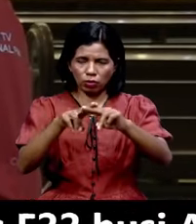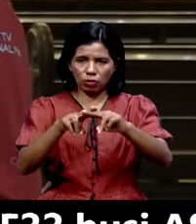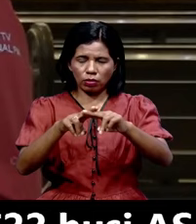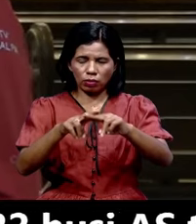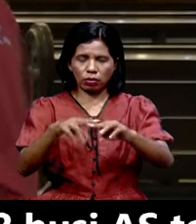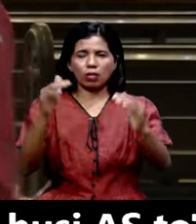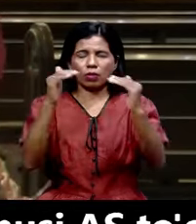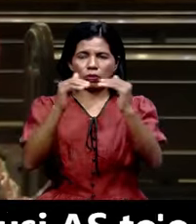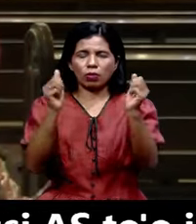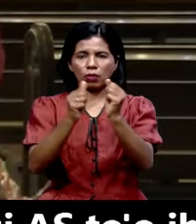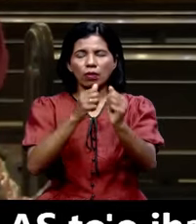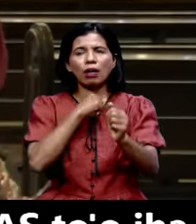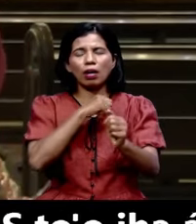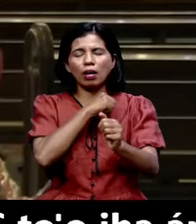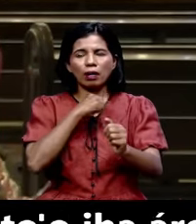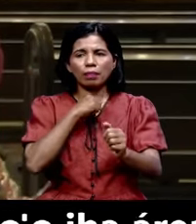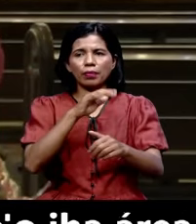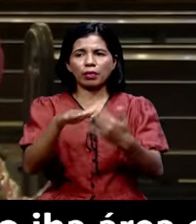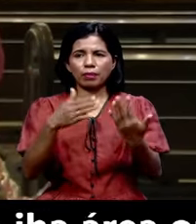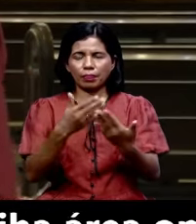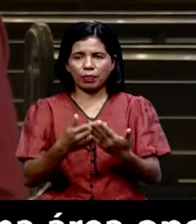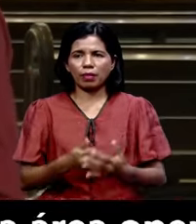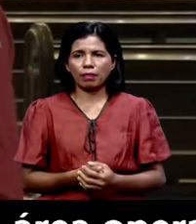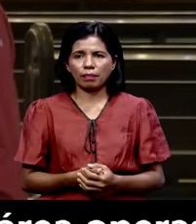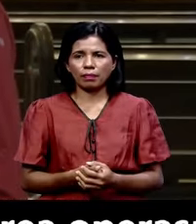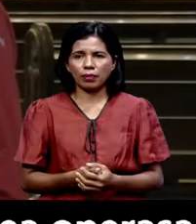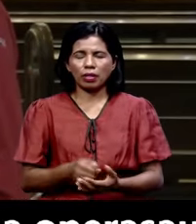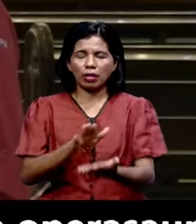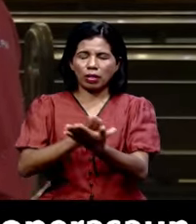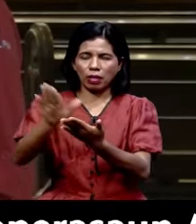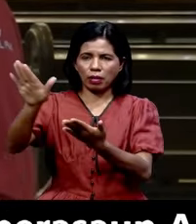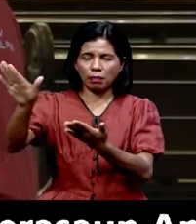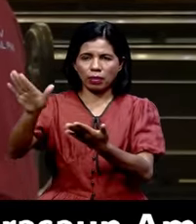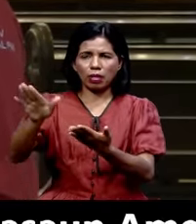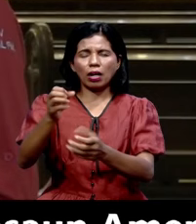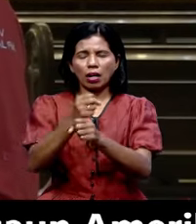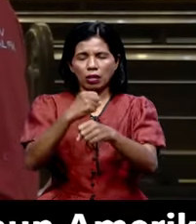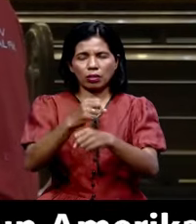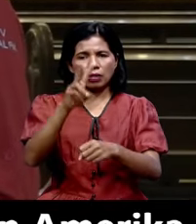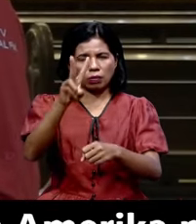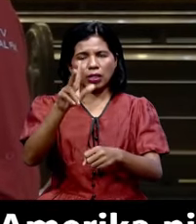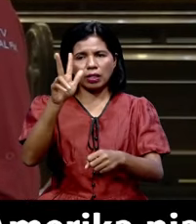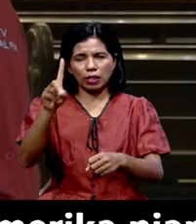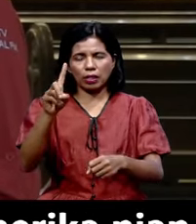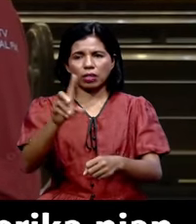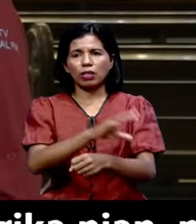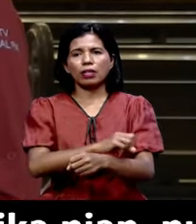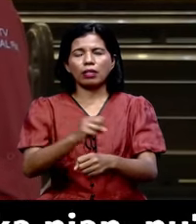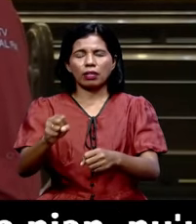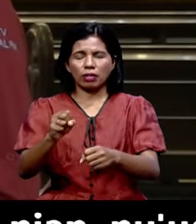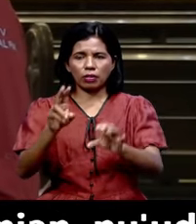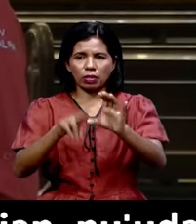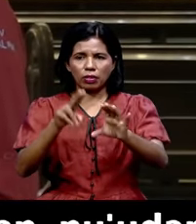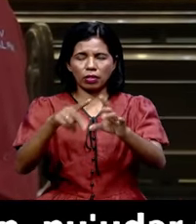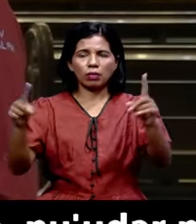religiosa sira rampa ne be construi idaret ka rua amu iha tamba iha iskada rua ne be atu bato